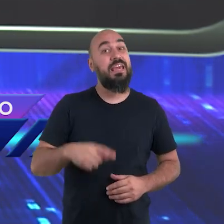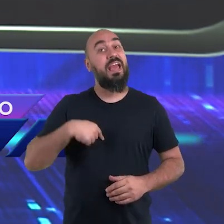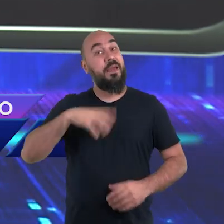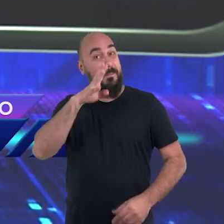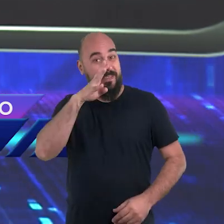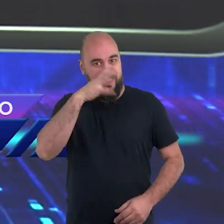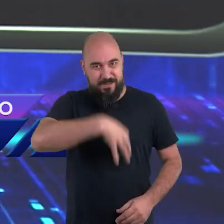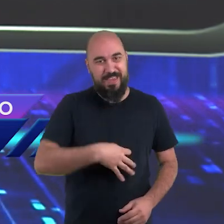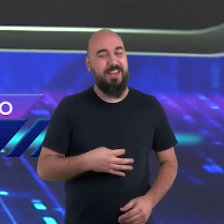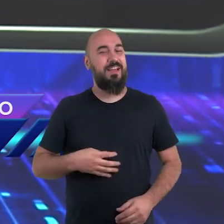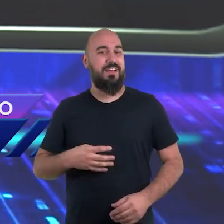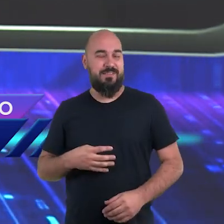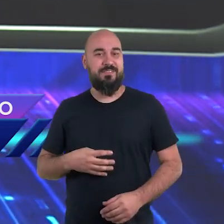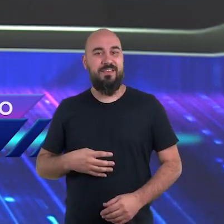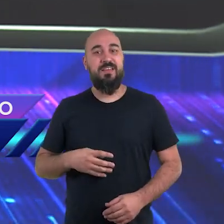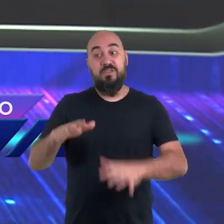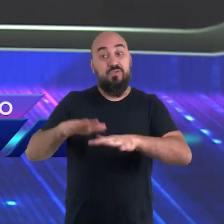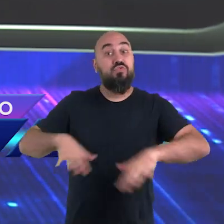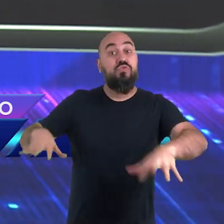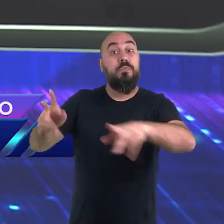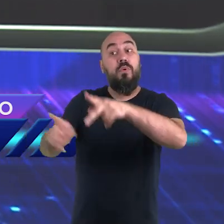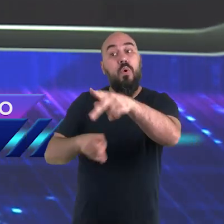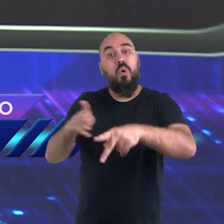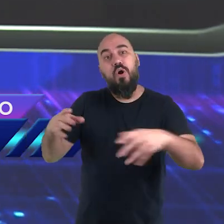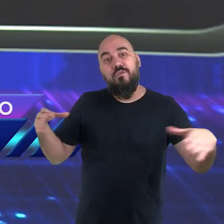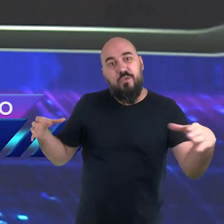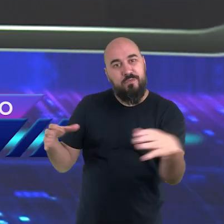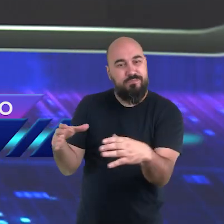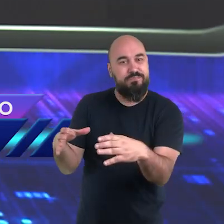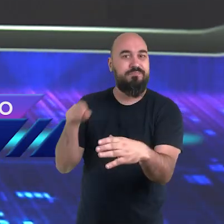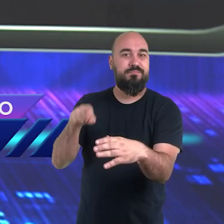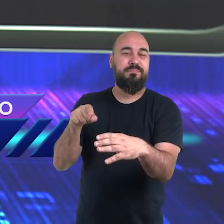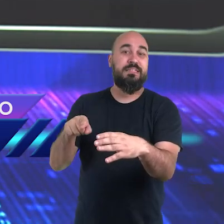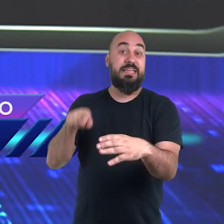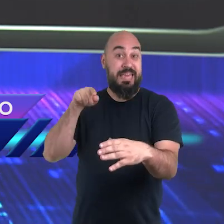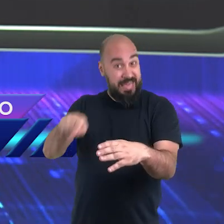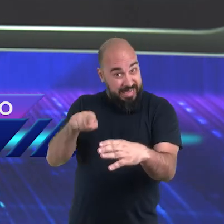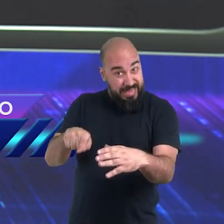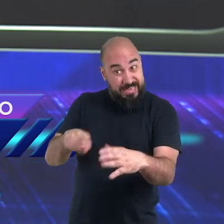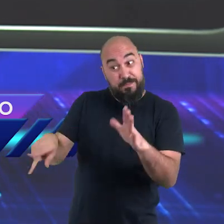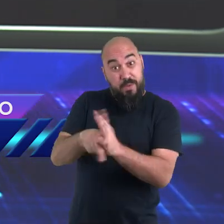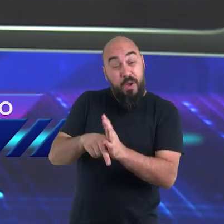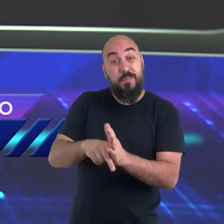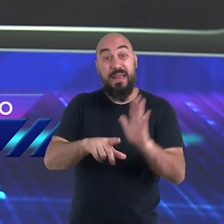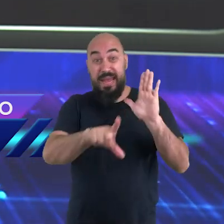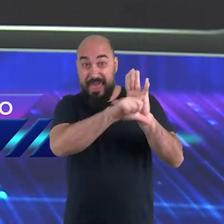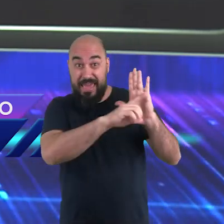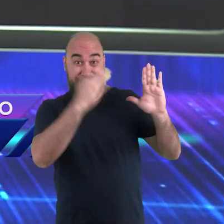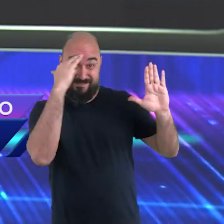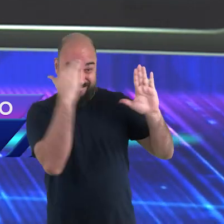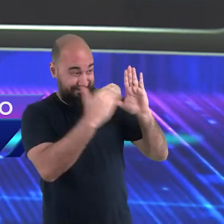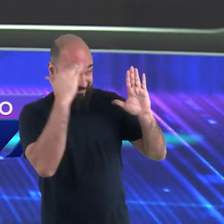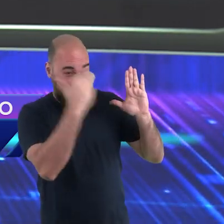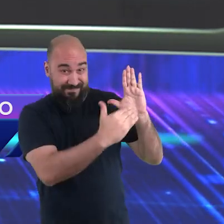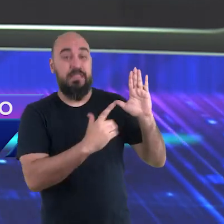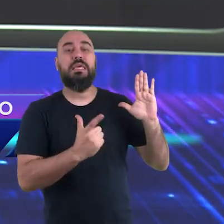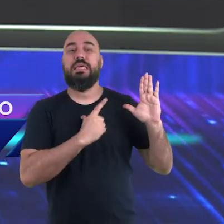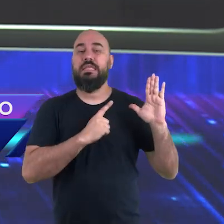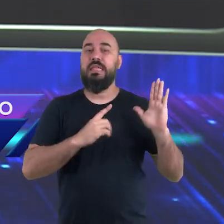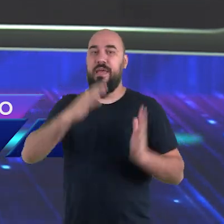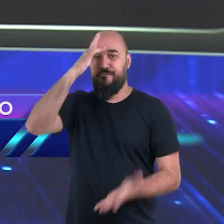a perseverança dos santos, os que guardam os mandamentos de Deus